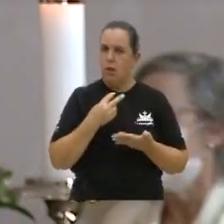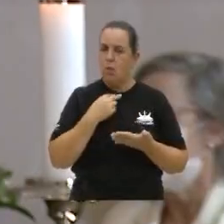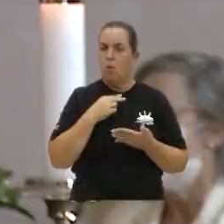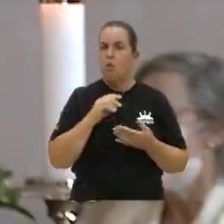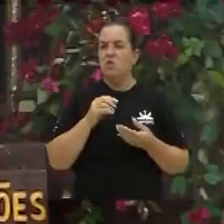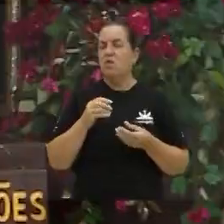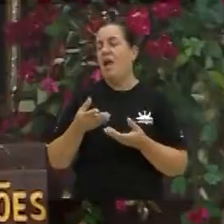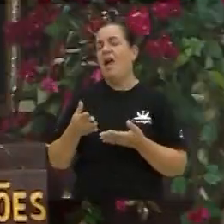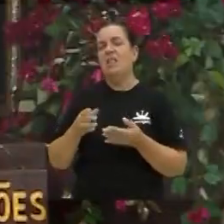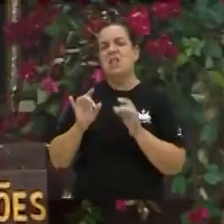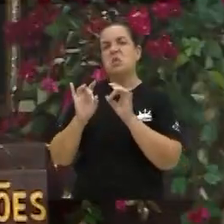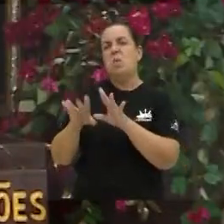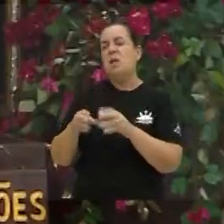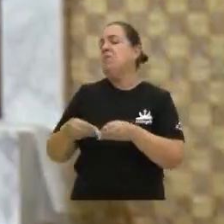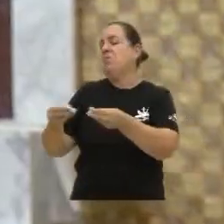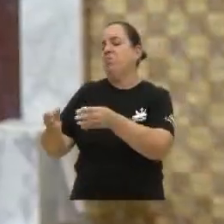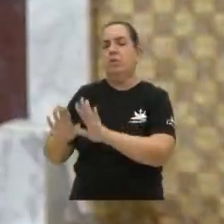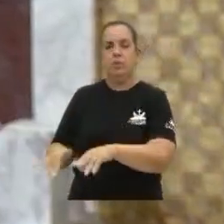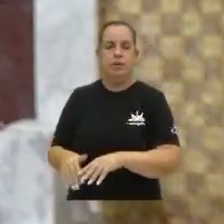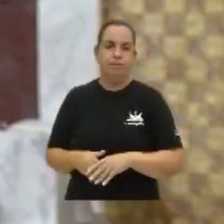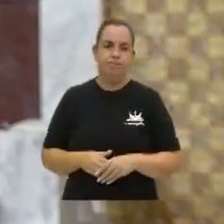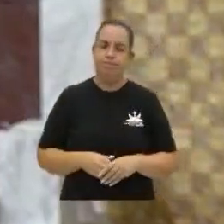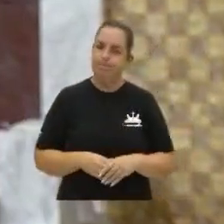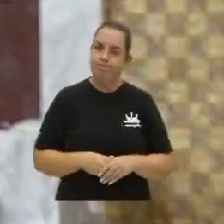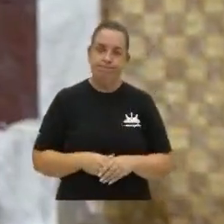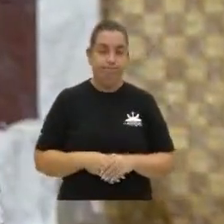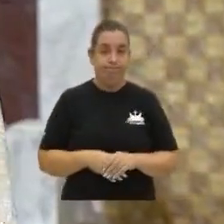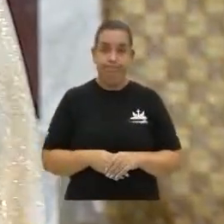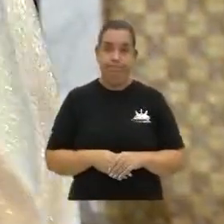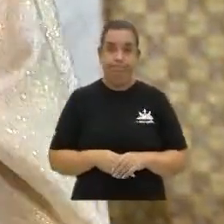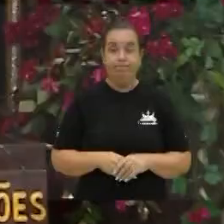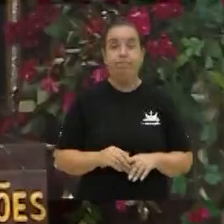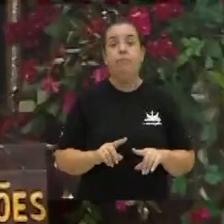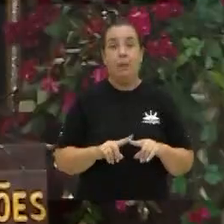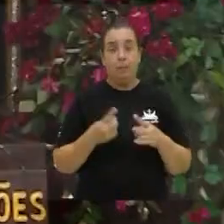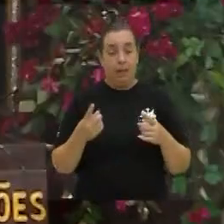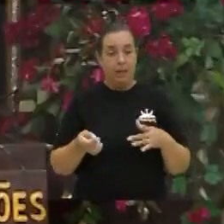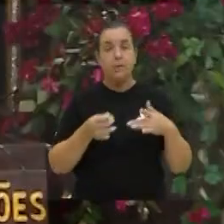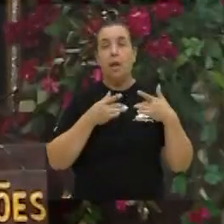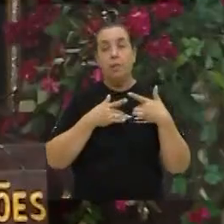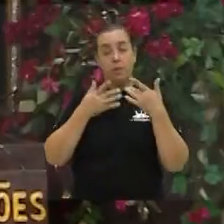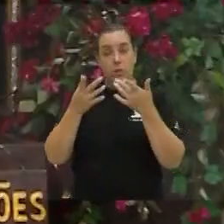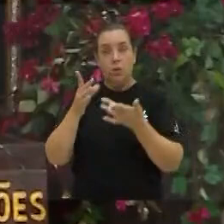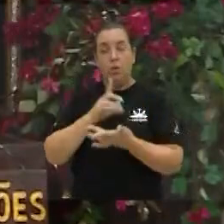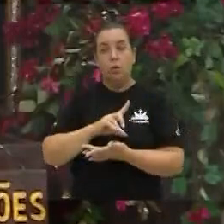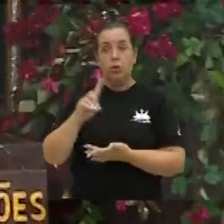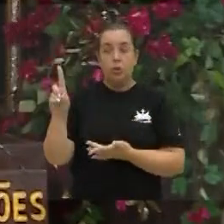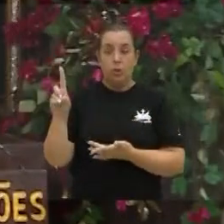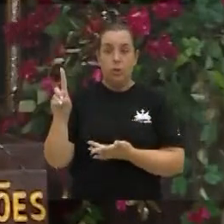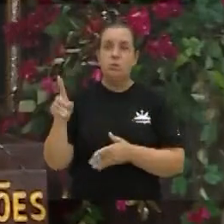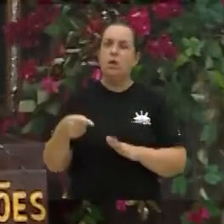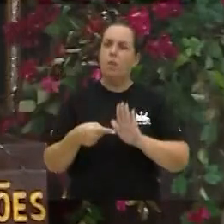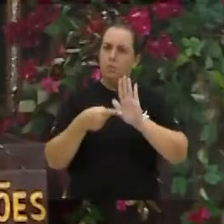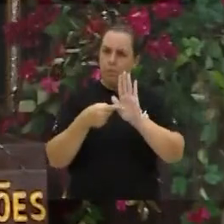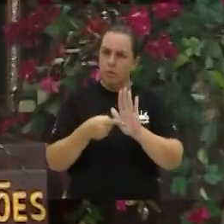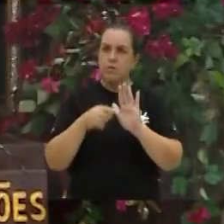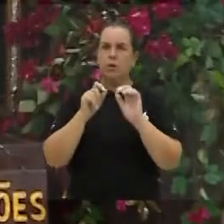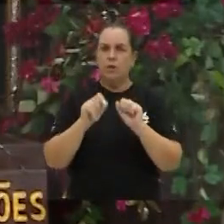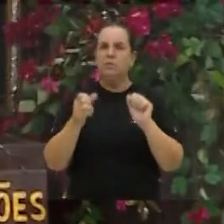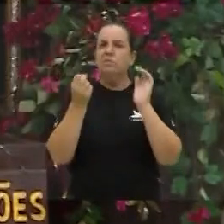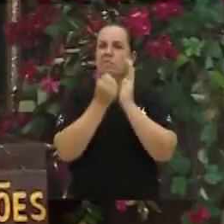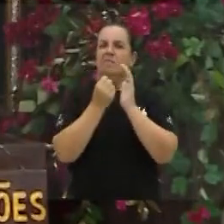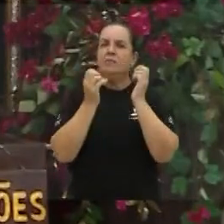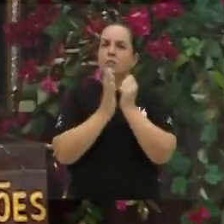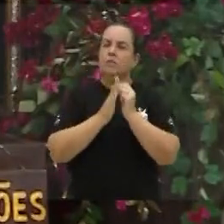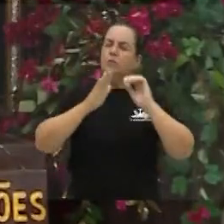A misericórdia de Deus, e eu comecei a homilia falando, evidenciada na paixão, morte e ressurreição, mas